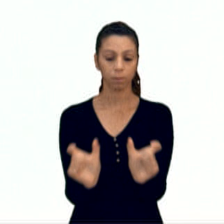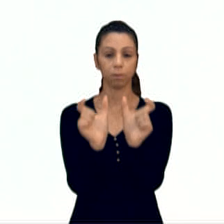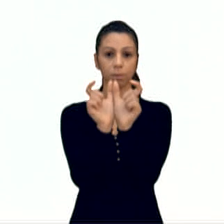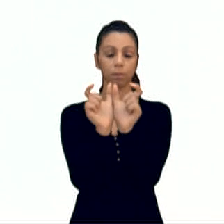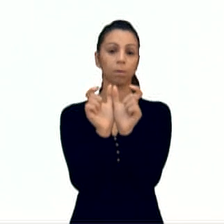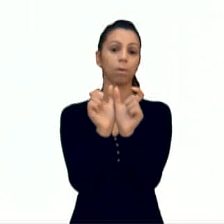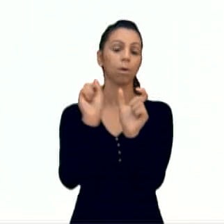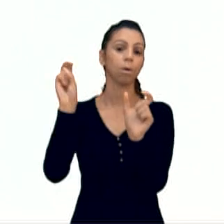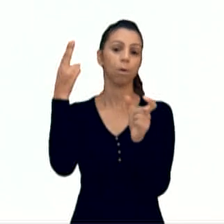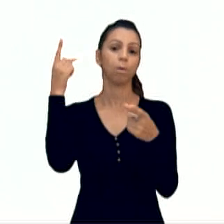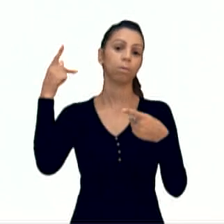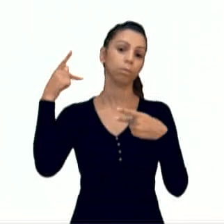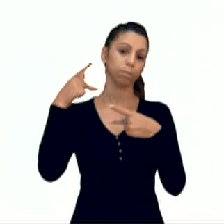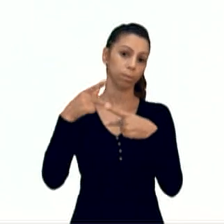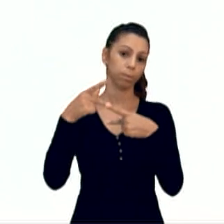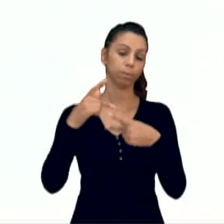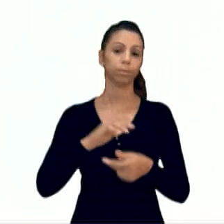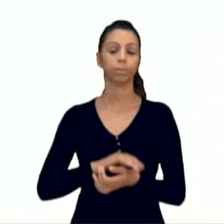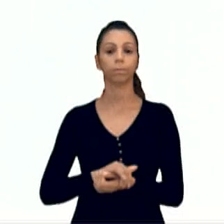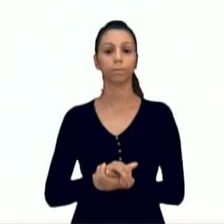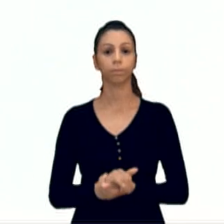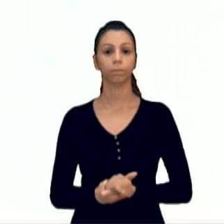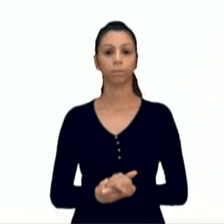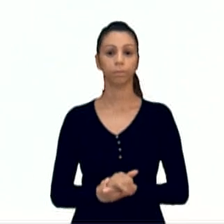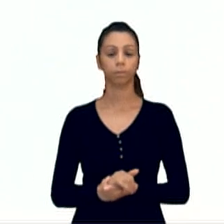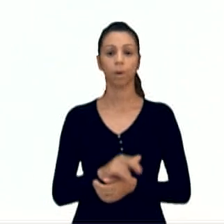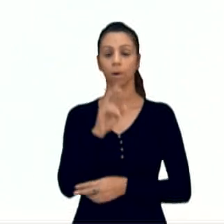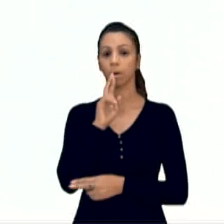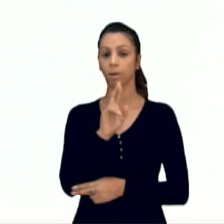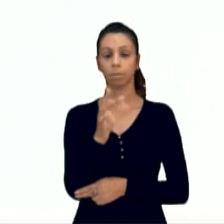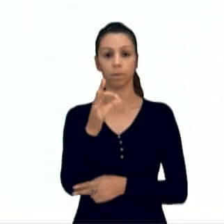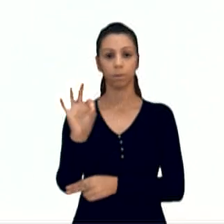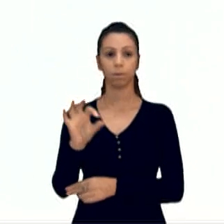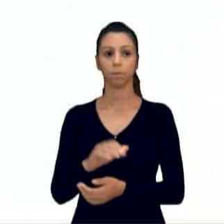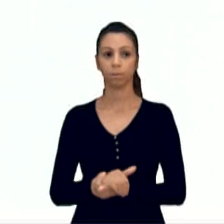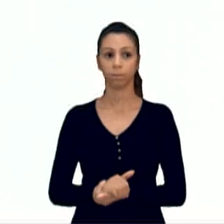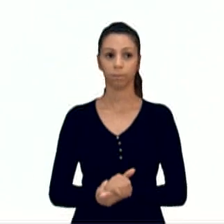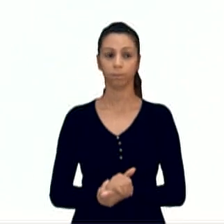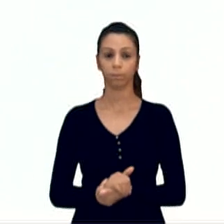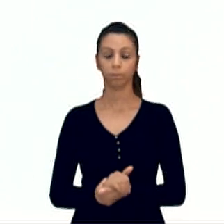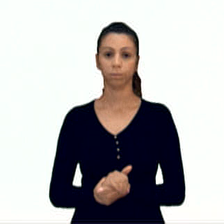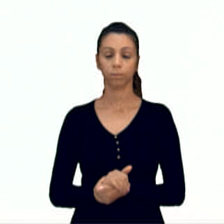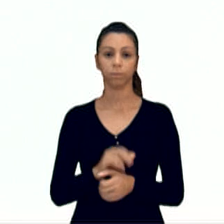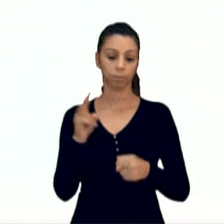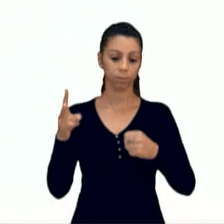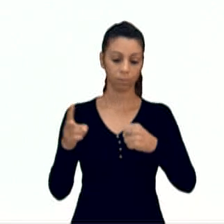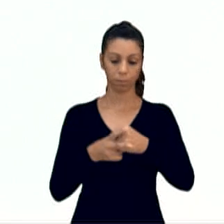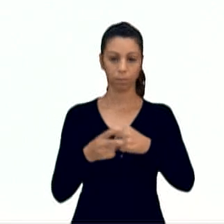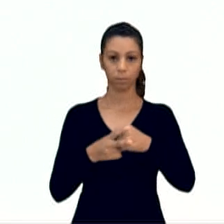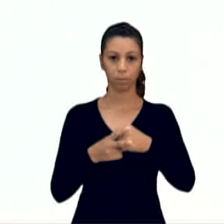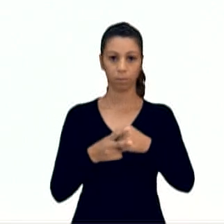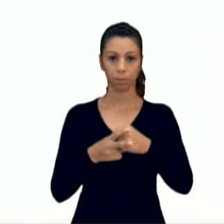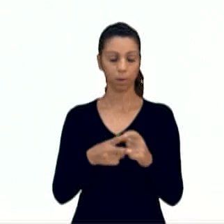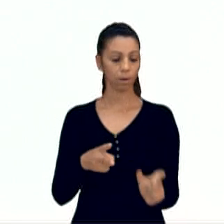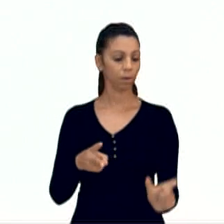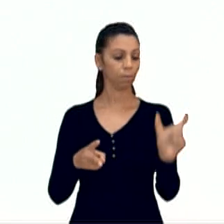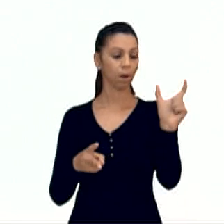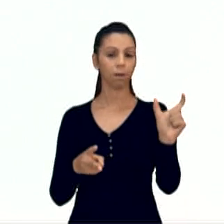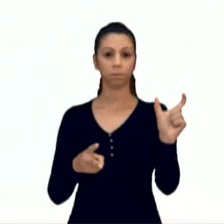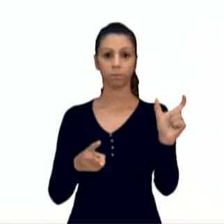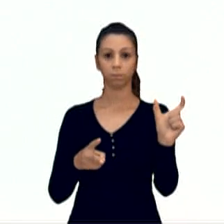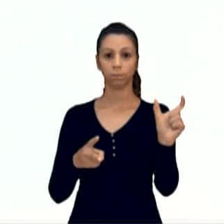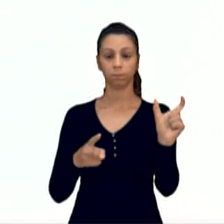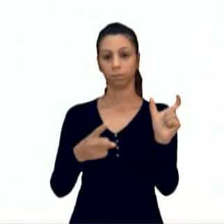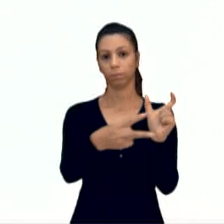conjunções ou preposições. Então, a resposta correta são verbos formados pela combinação de um